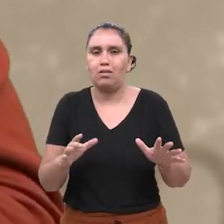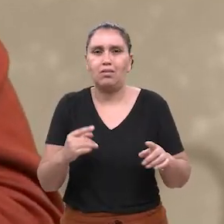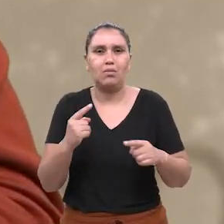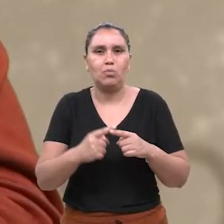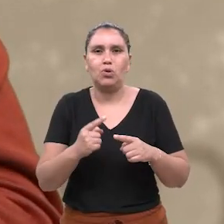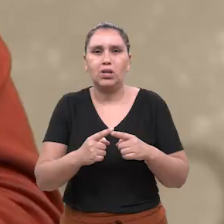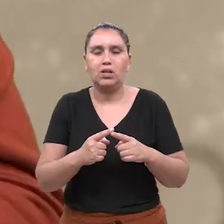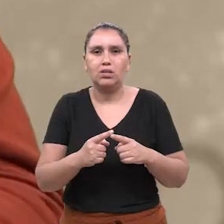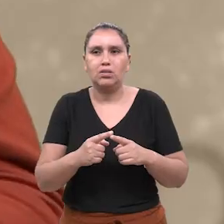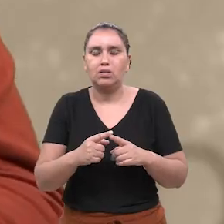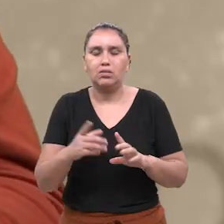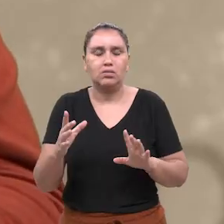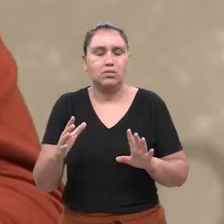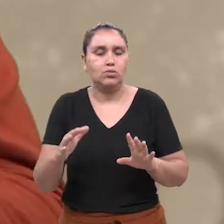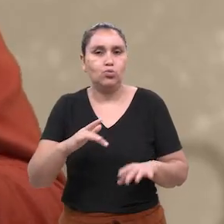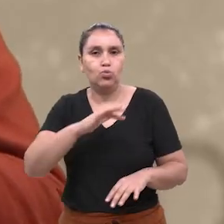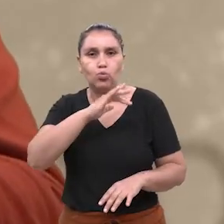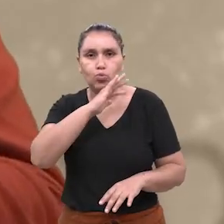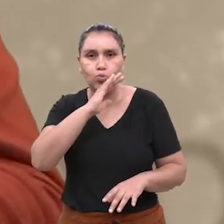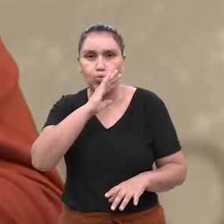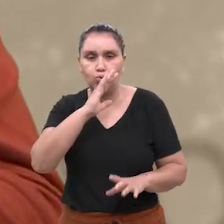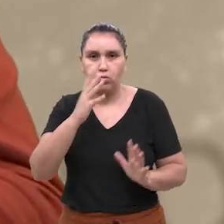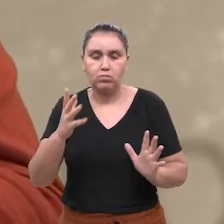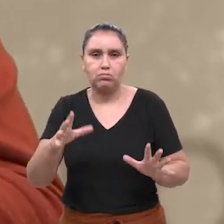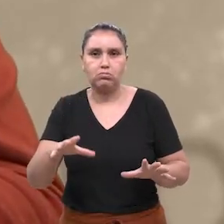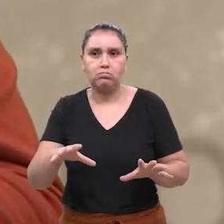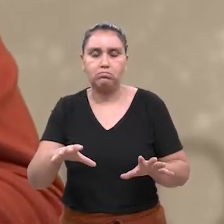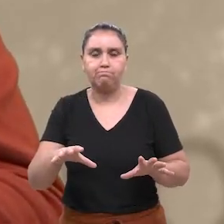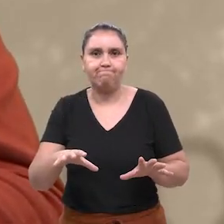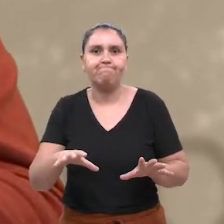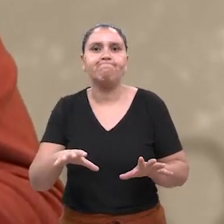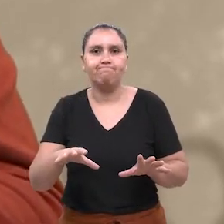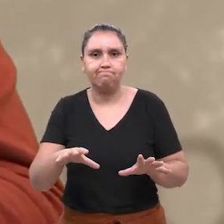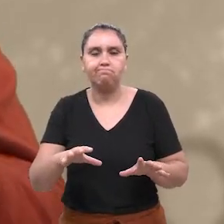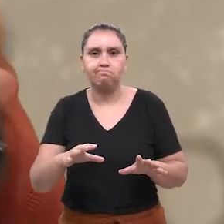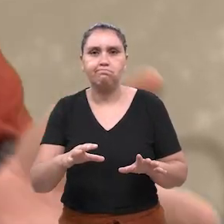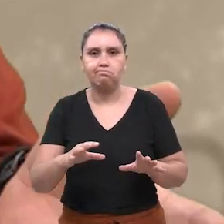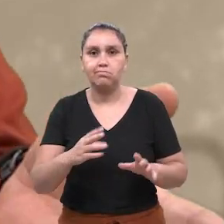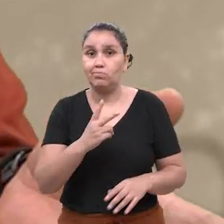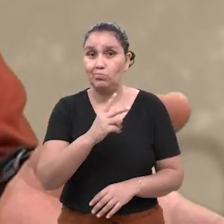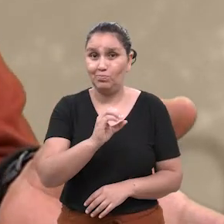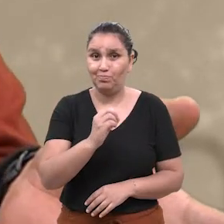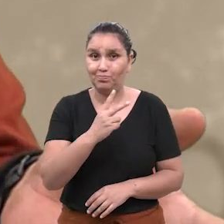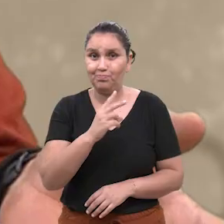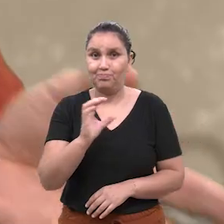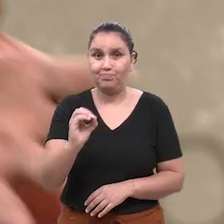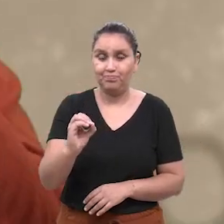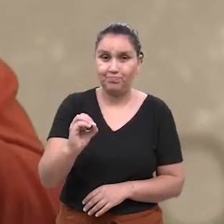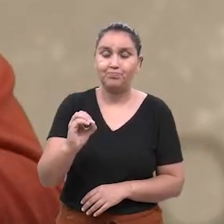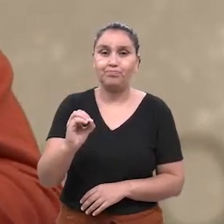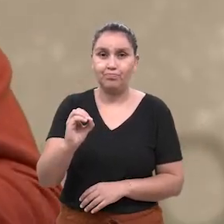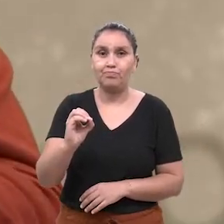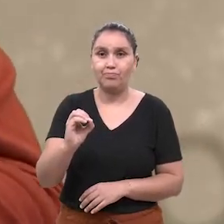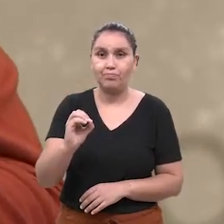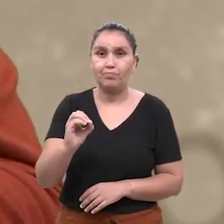pela forma de que ela agiu na vida das pessoas, e aquela pandemia lá de 2020